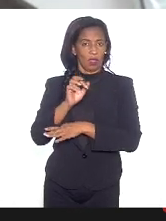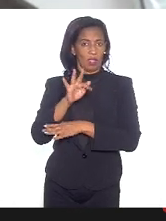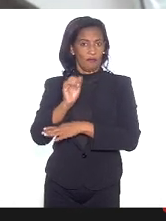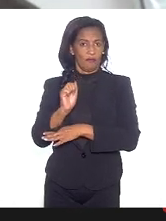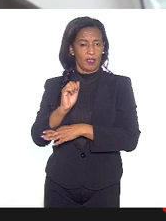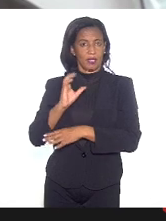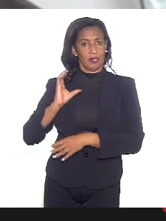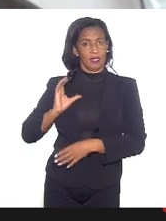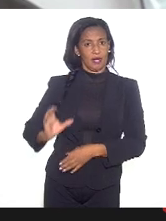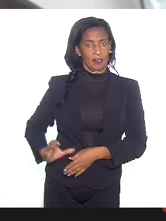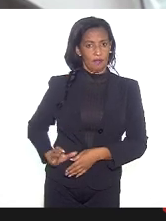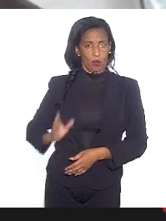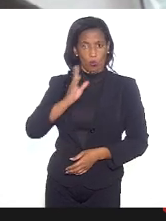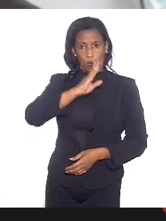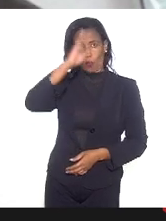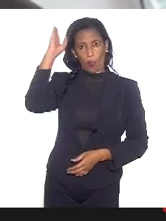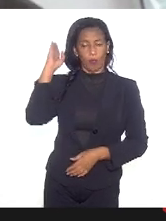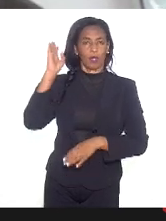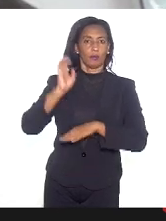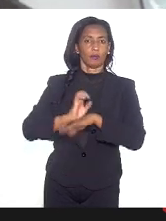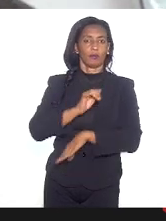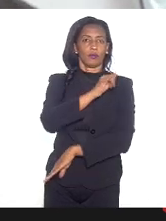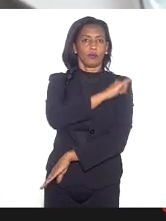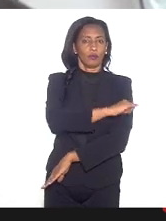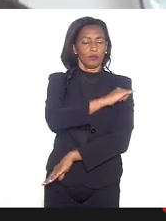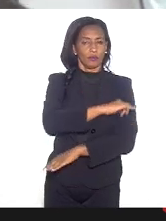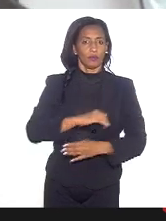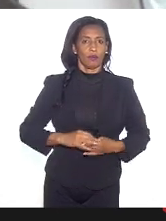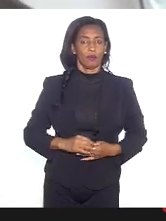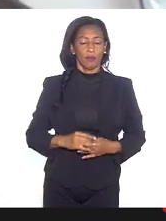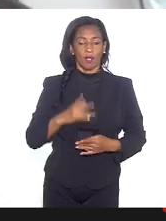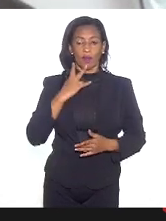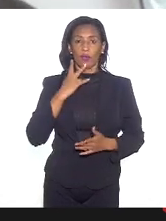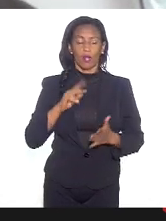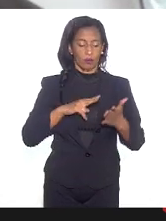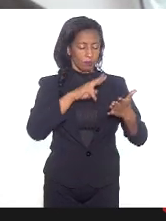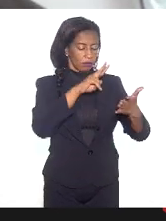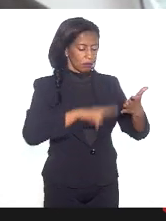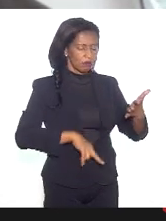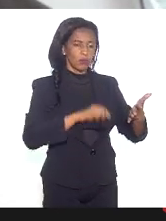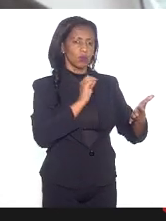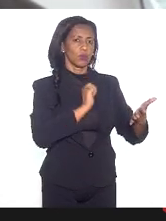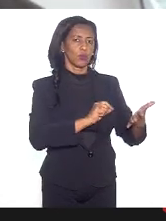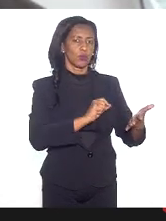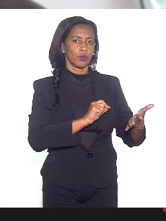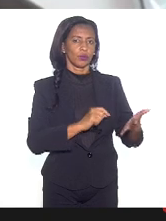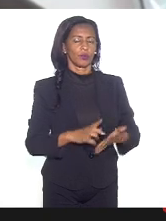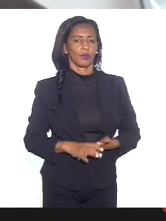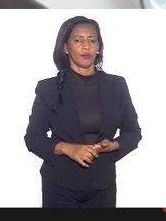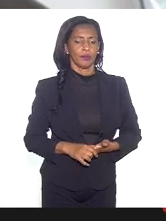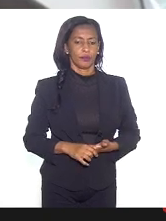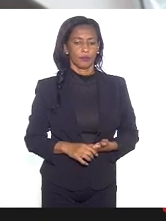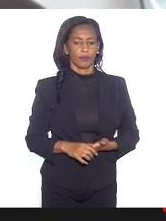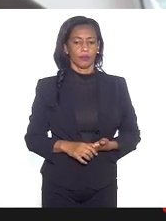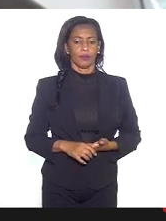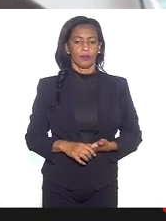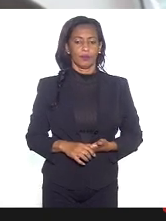do Bombeiro Militar do Estado do Rio de Janeiro, dizendo que, no que diz respeito